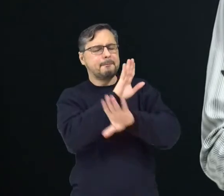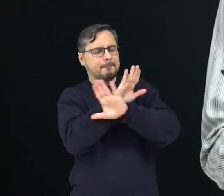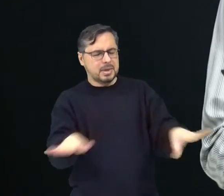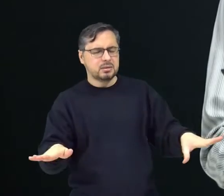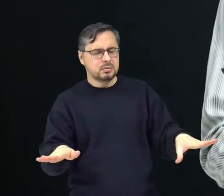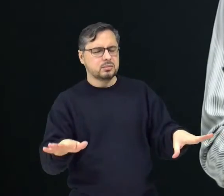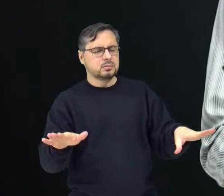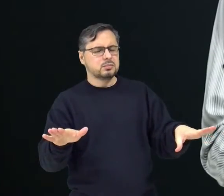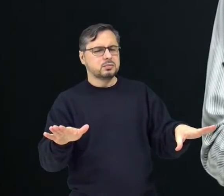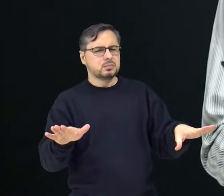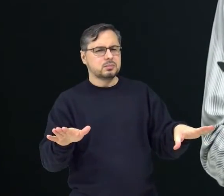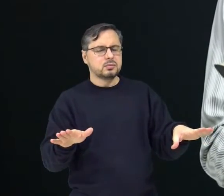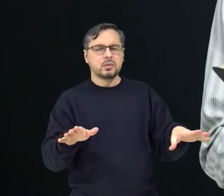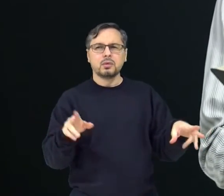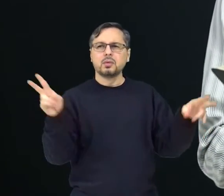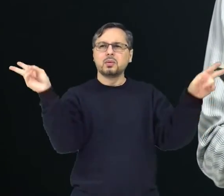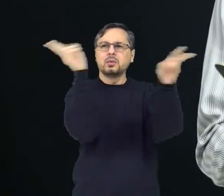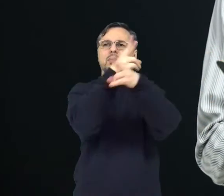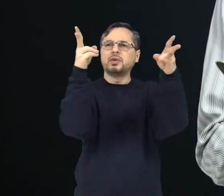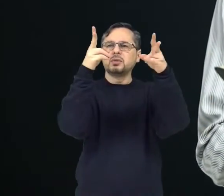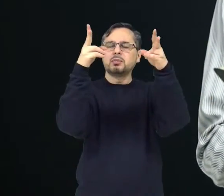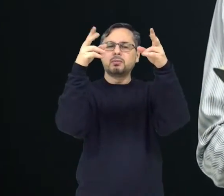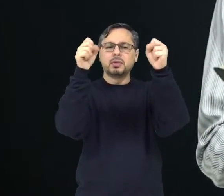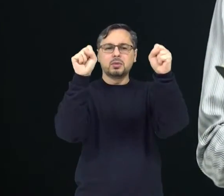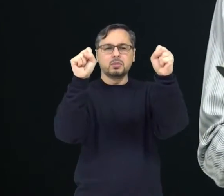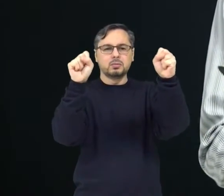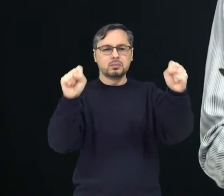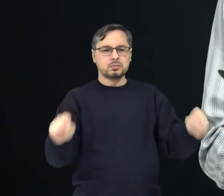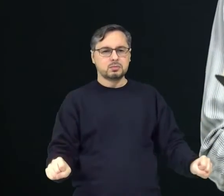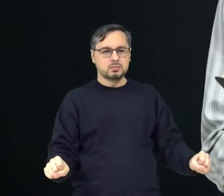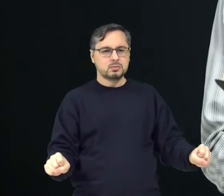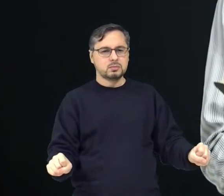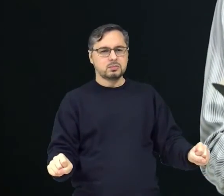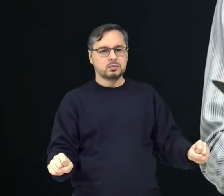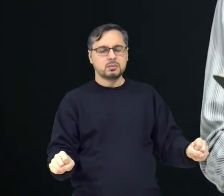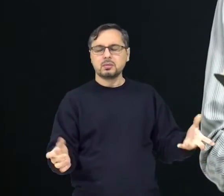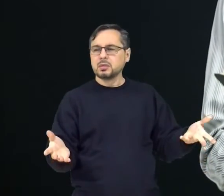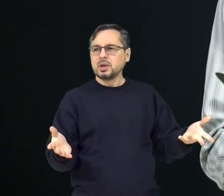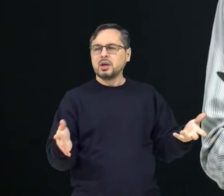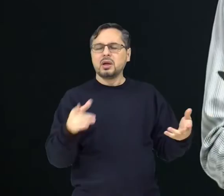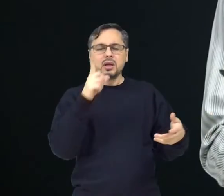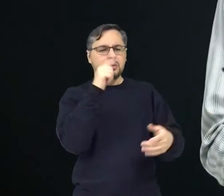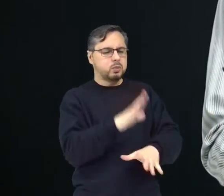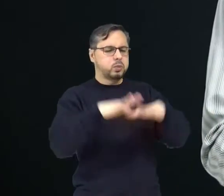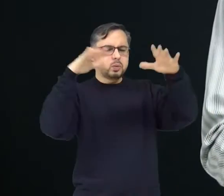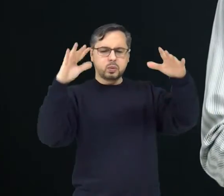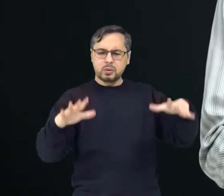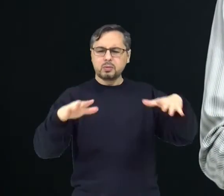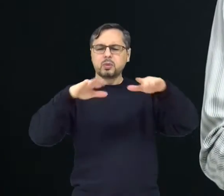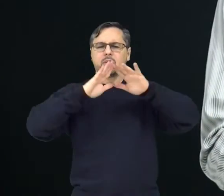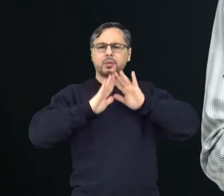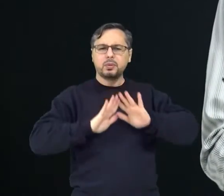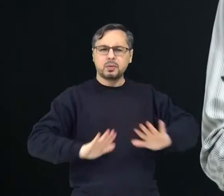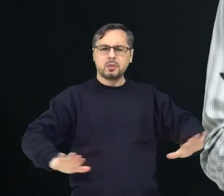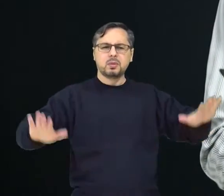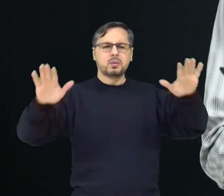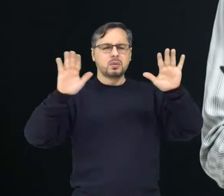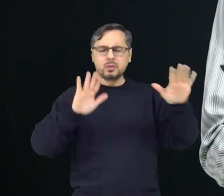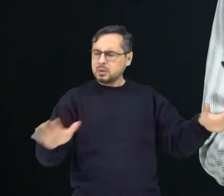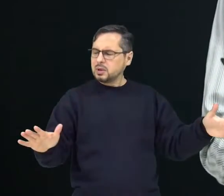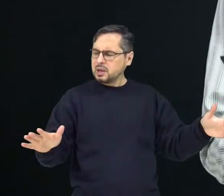aquieta-te. E o vento cessou e fez-se grande calmaria. Então lhes